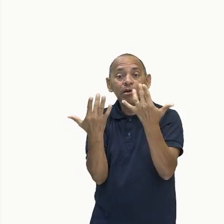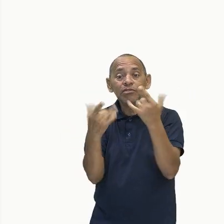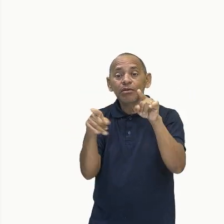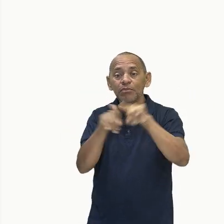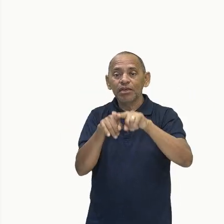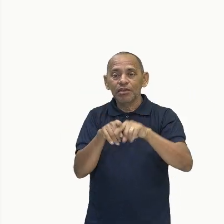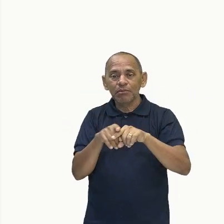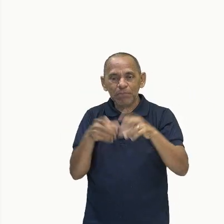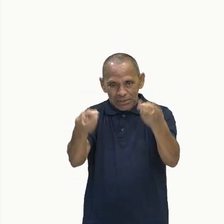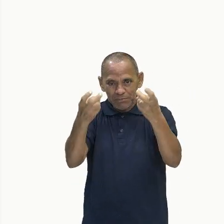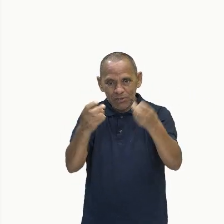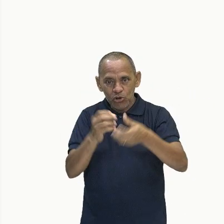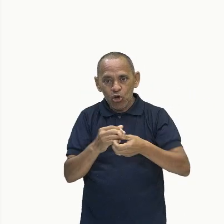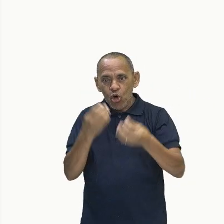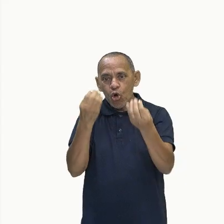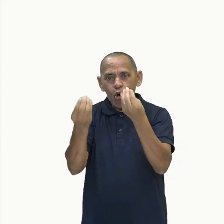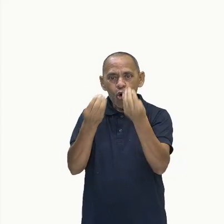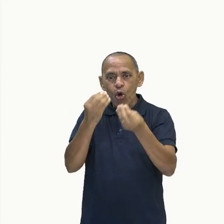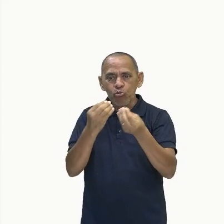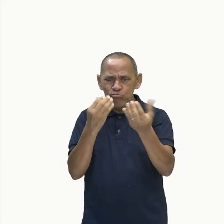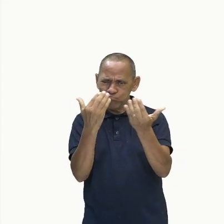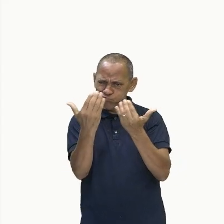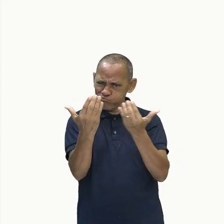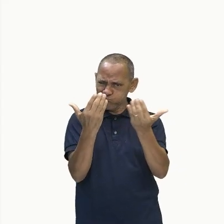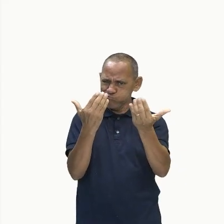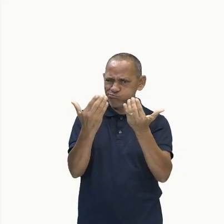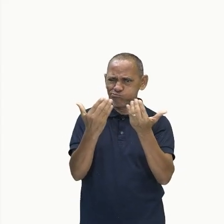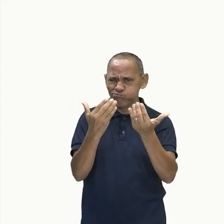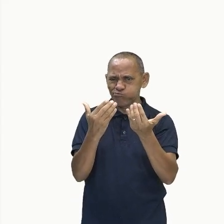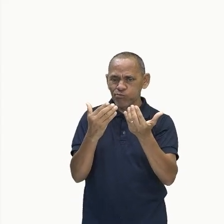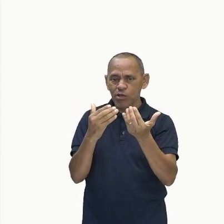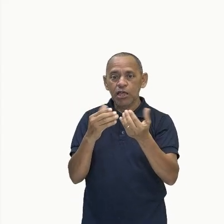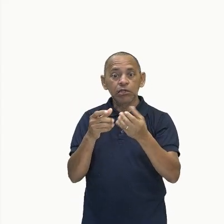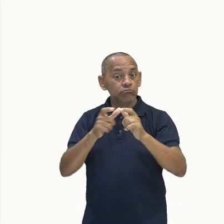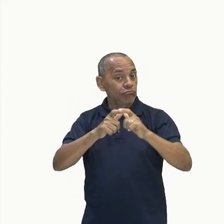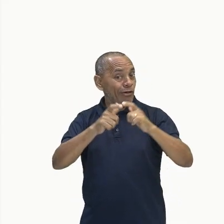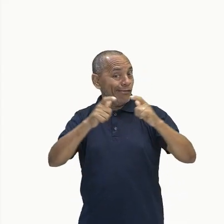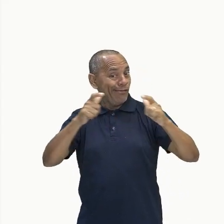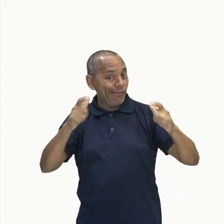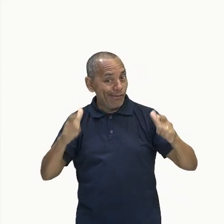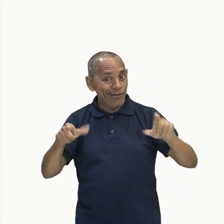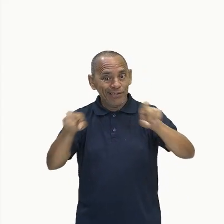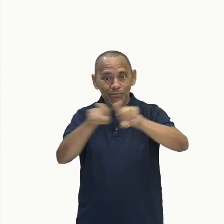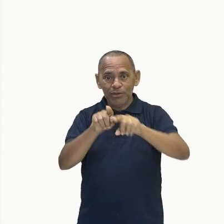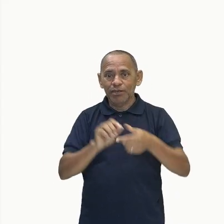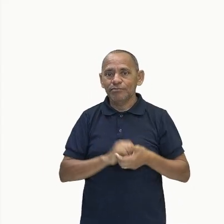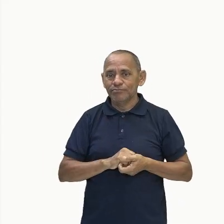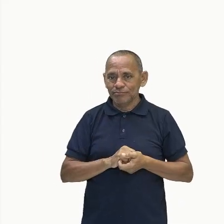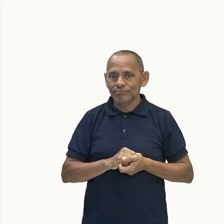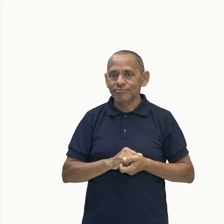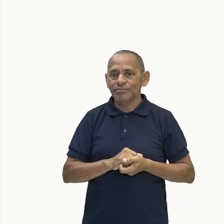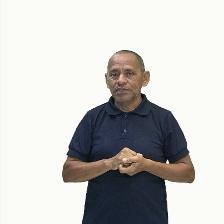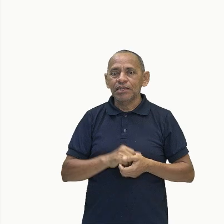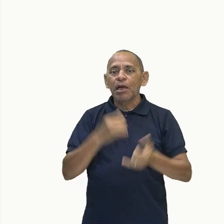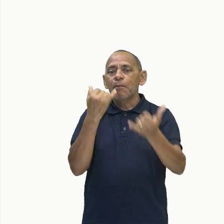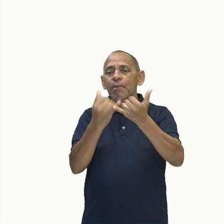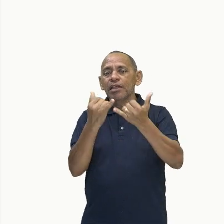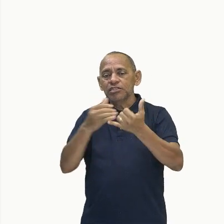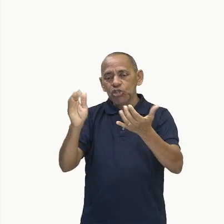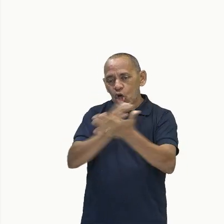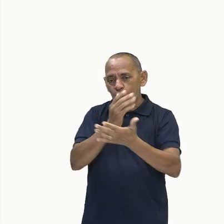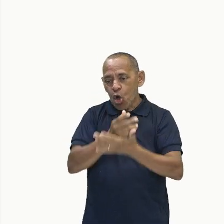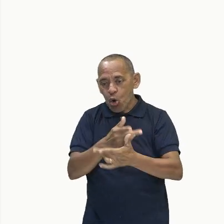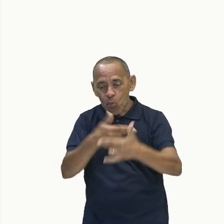Enquanto a cabeça é pequena, esse pé e essa mão são grandes. E é, de certa forma, como se fosse algo que brota da